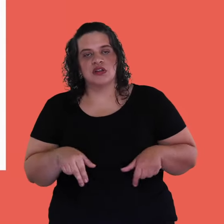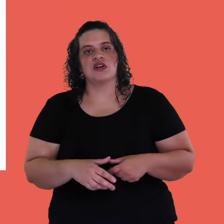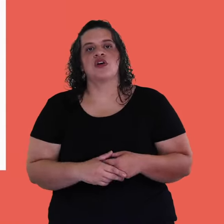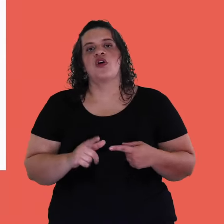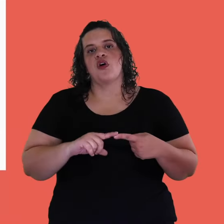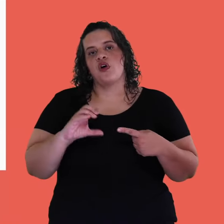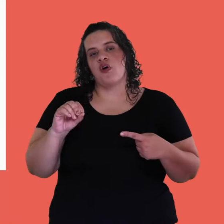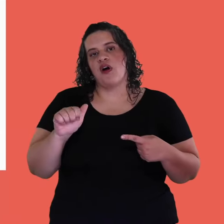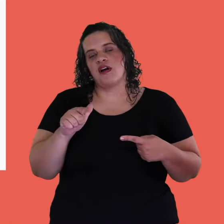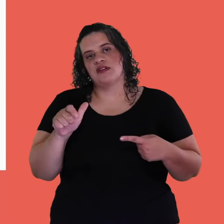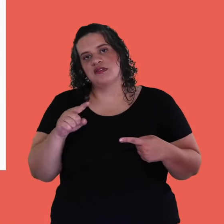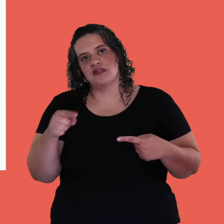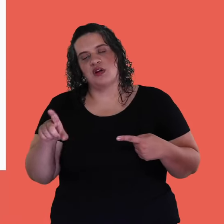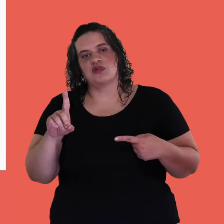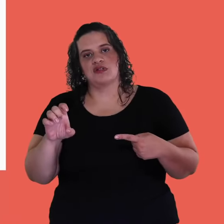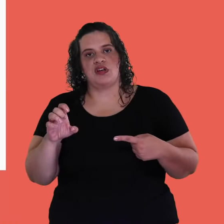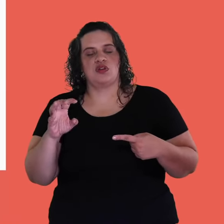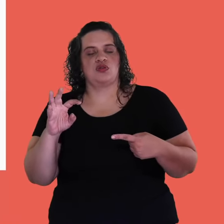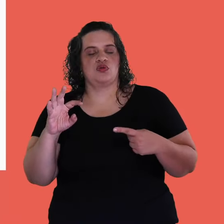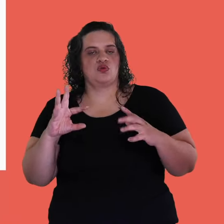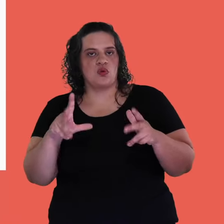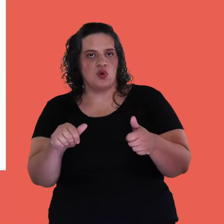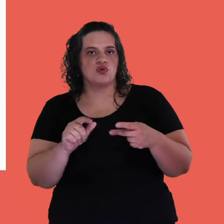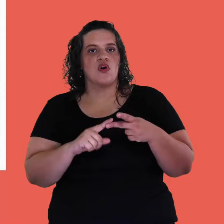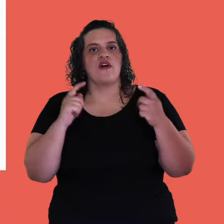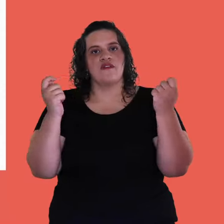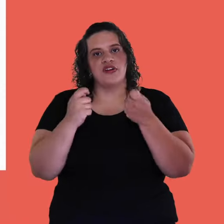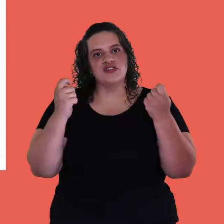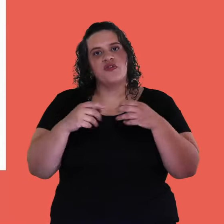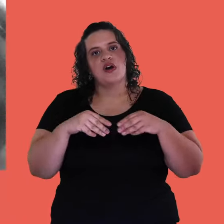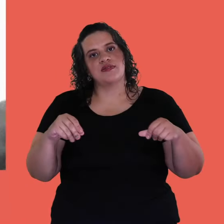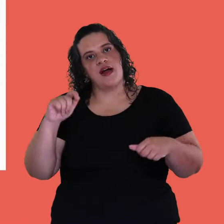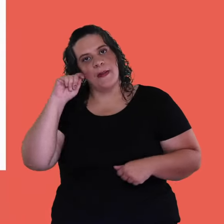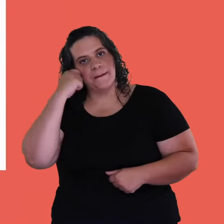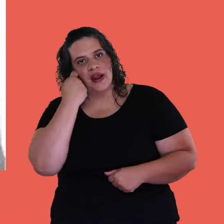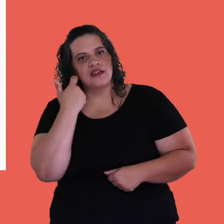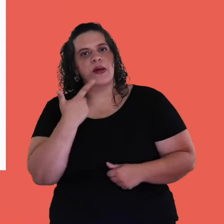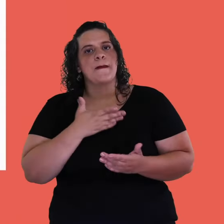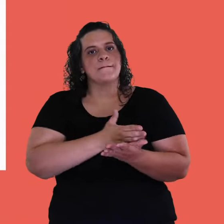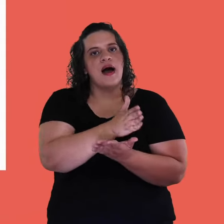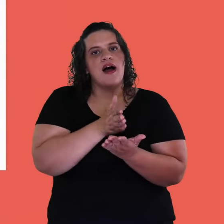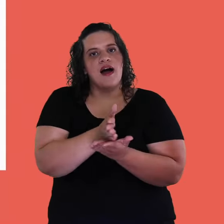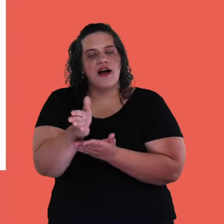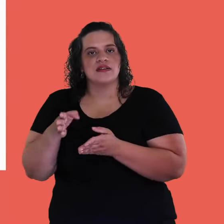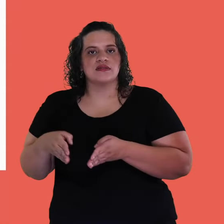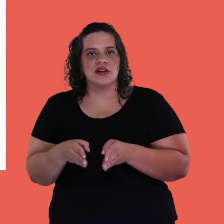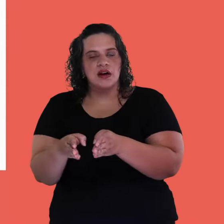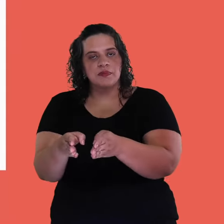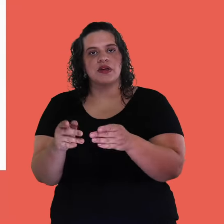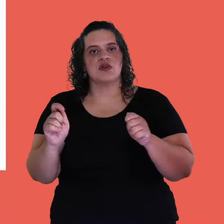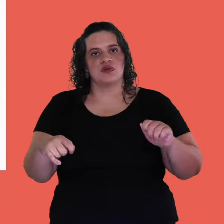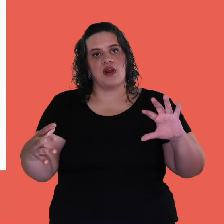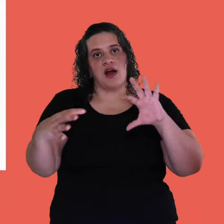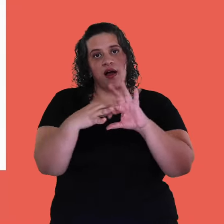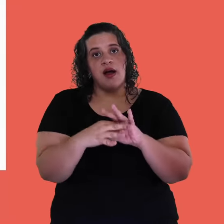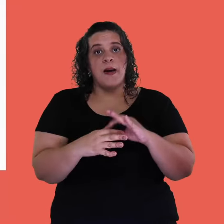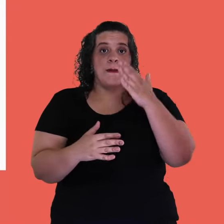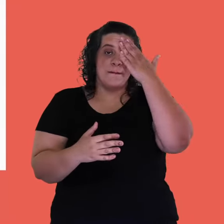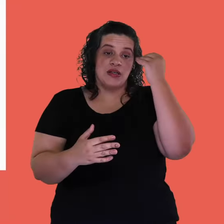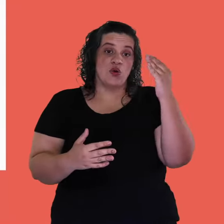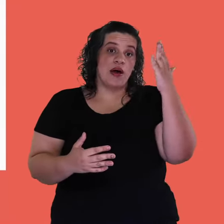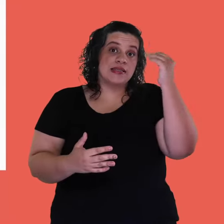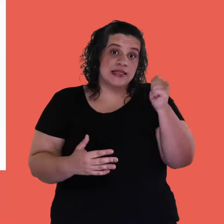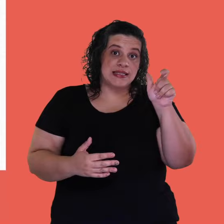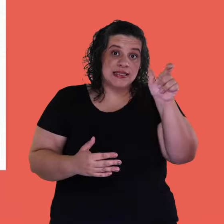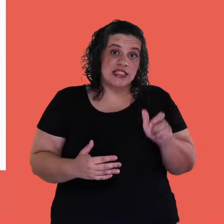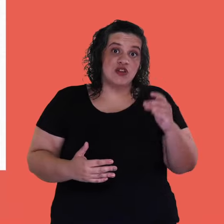é de Todos, Festival Feira Preta e outros caminhos, outras plataformas que exercem a ponte entre quem